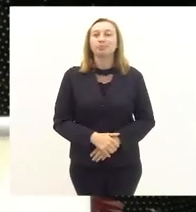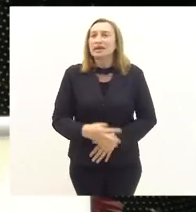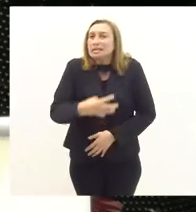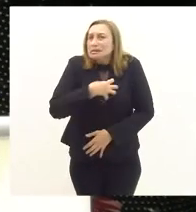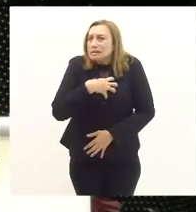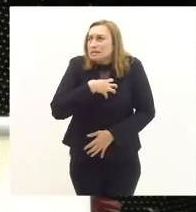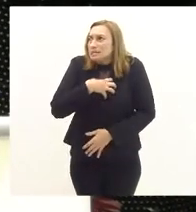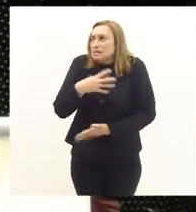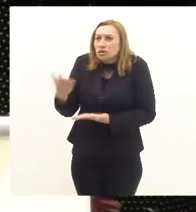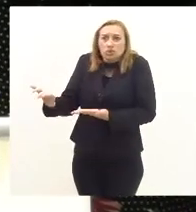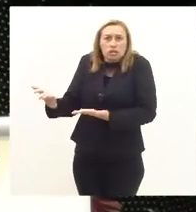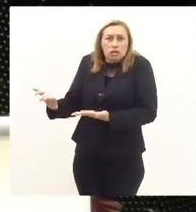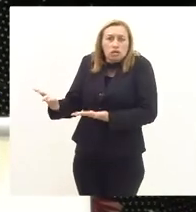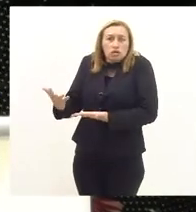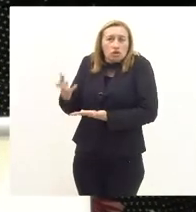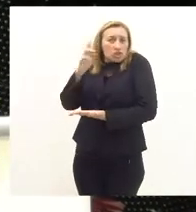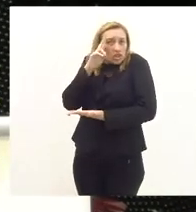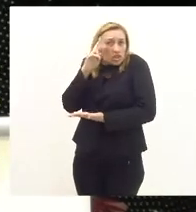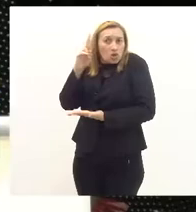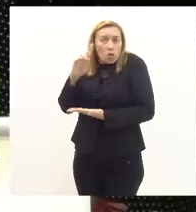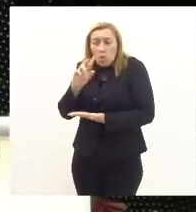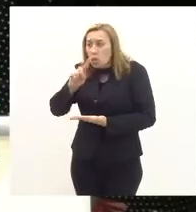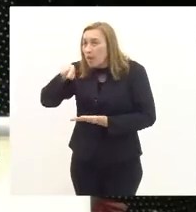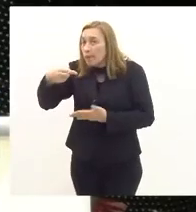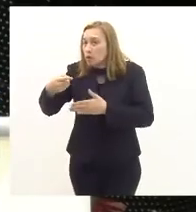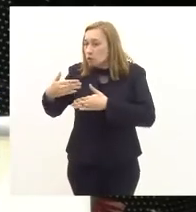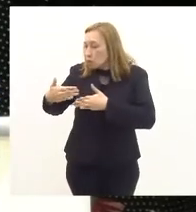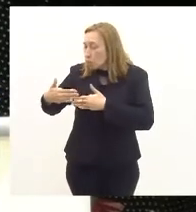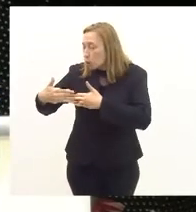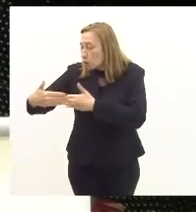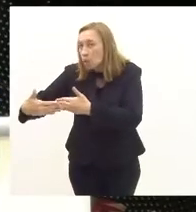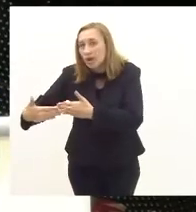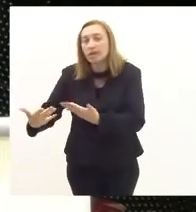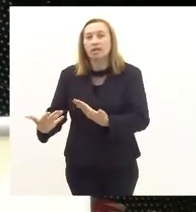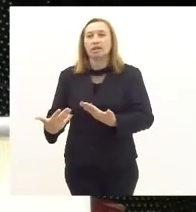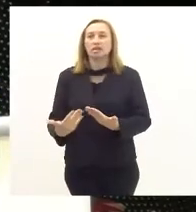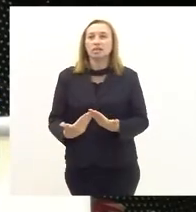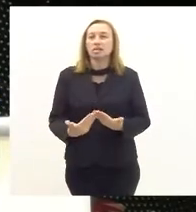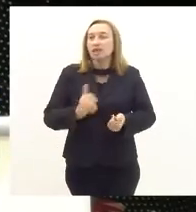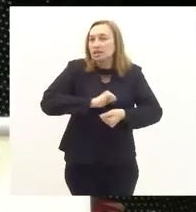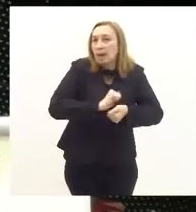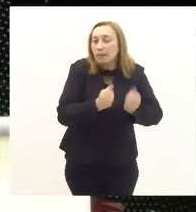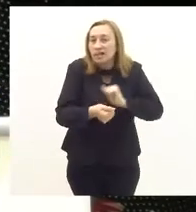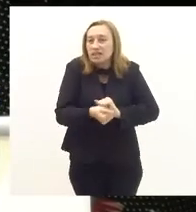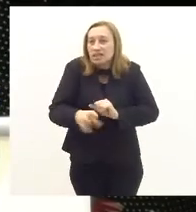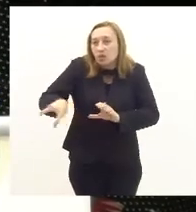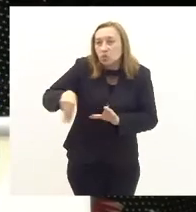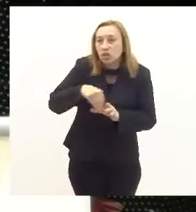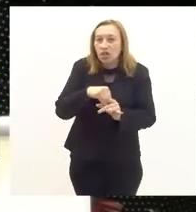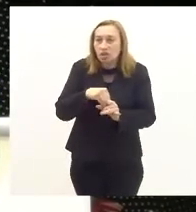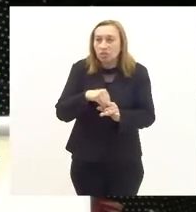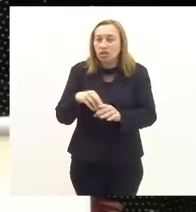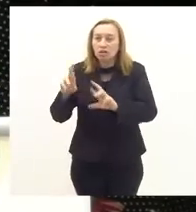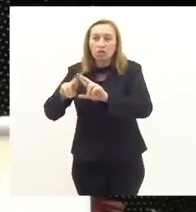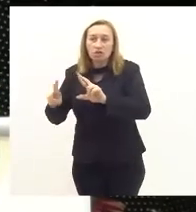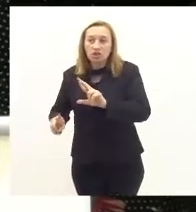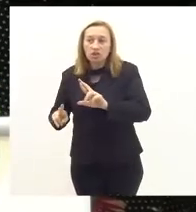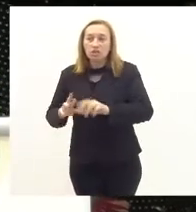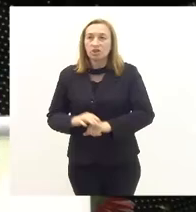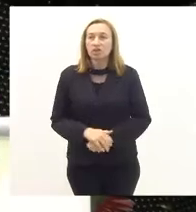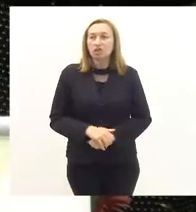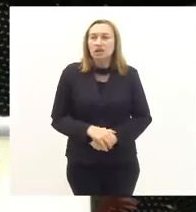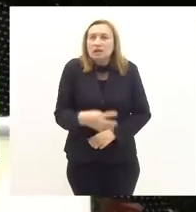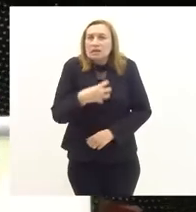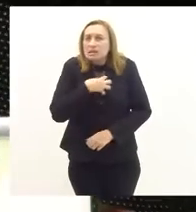sentiu, né, esse senhor, né, depois de todo o processo que eu vinha de adaptação dentro da UFRJ, ele